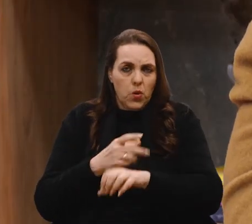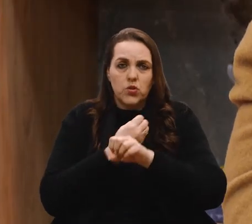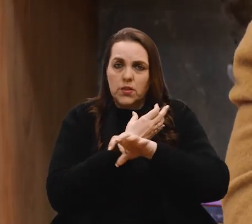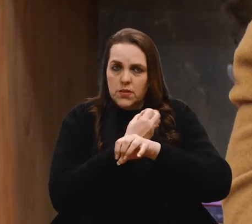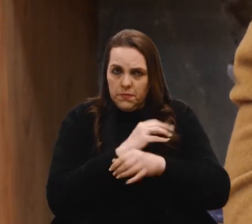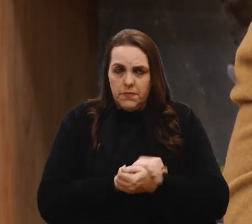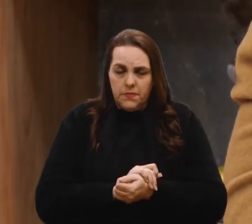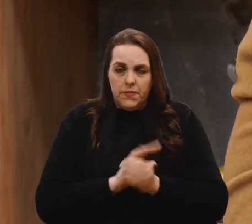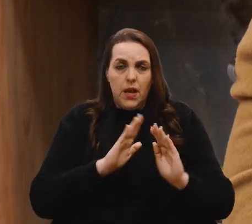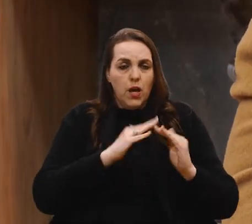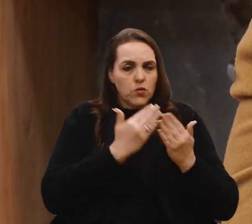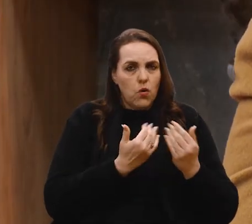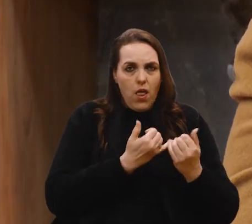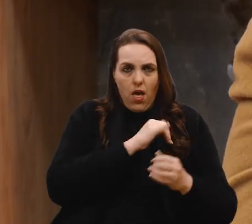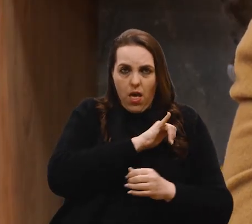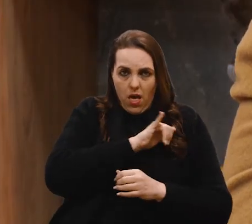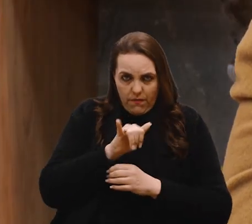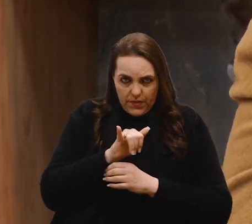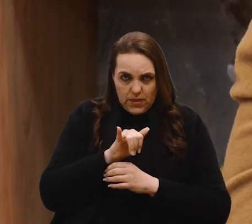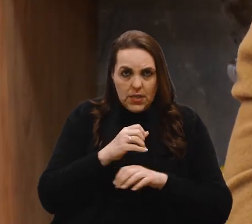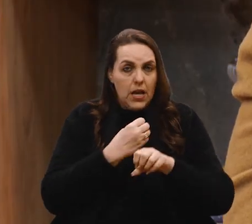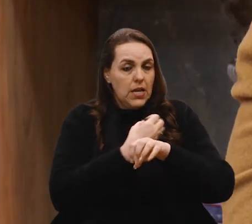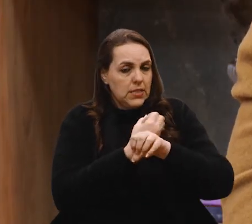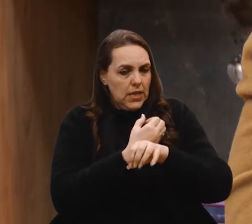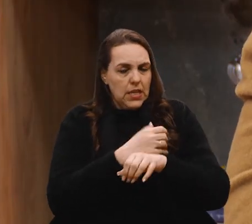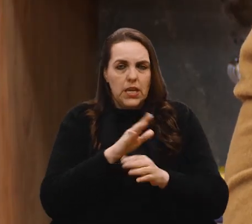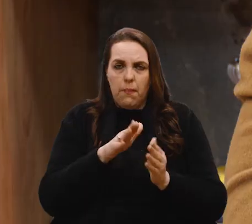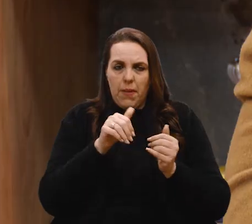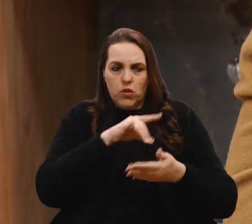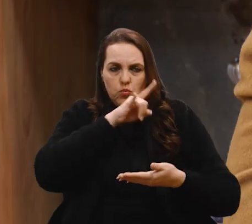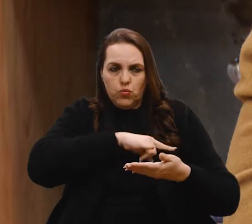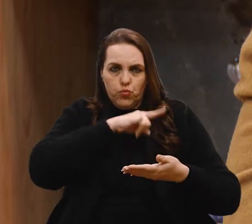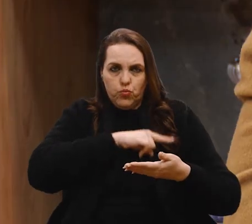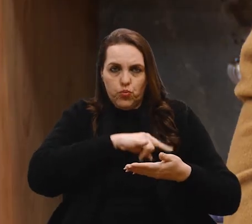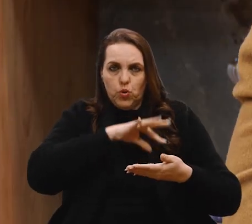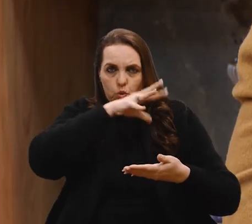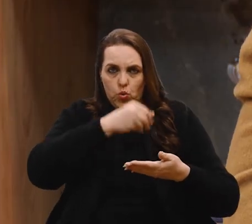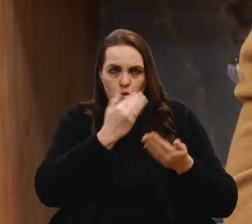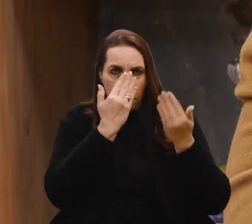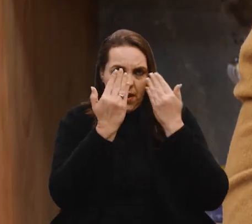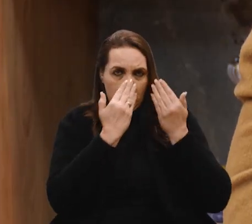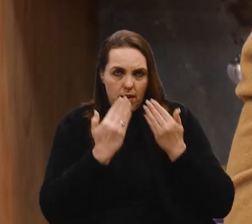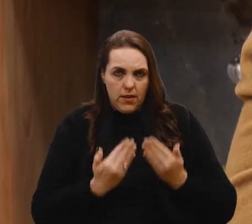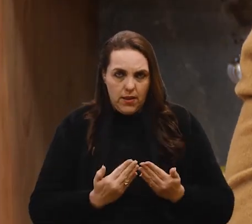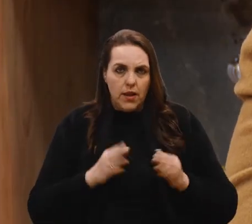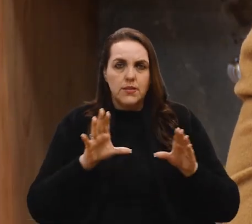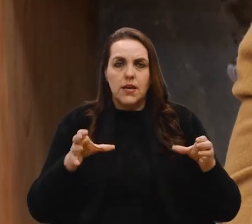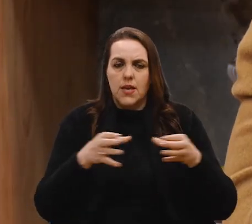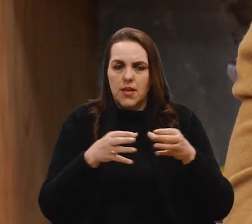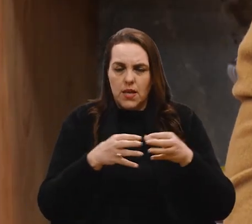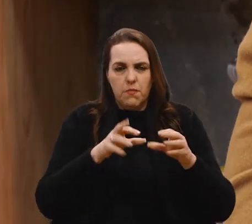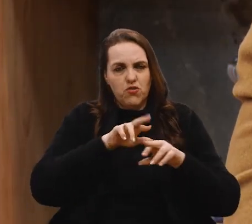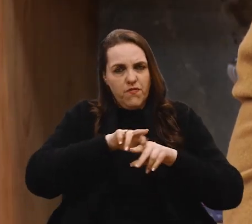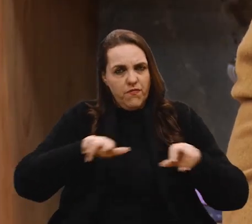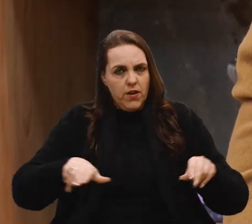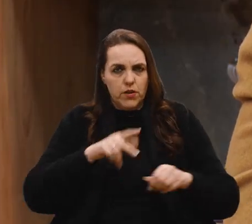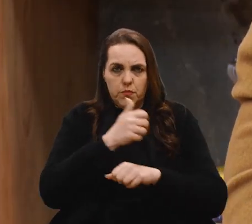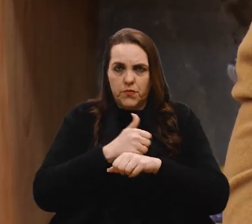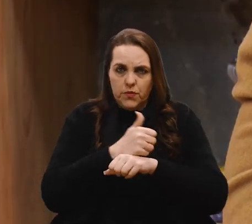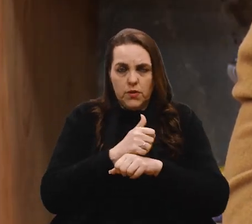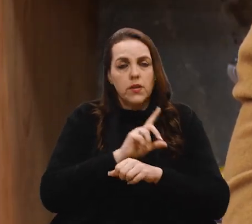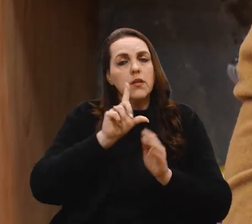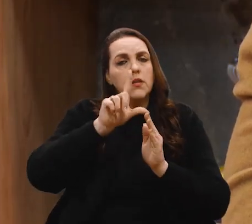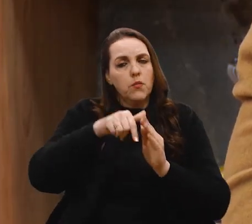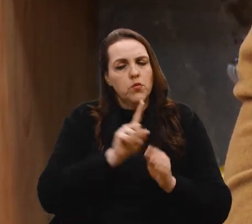escola sinaliza, né? A secretaria já pede uma documentação ali para analisar, né? Essa equipe multi, e aí depois vai até a